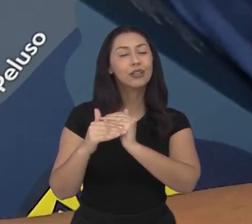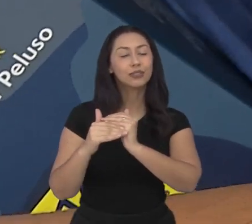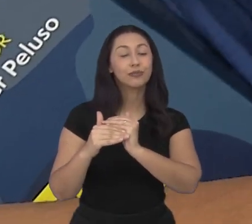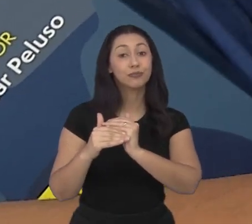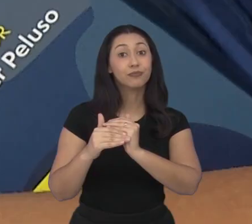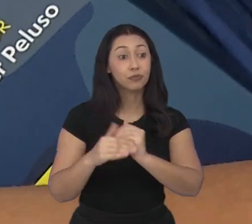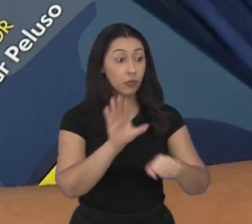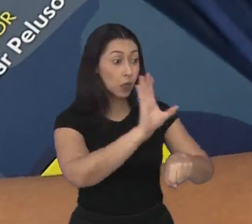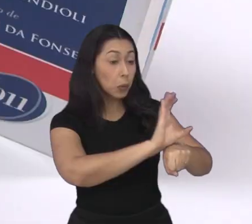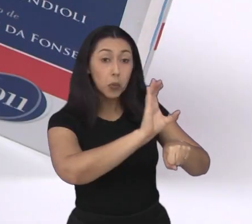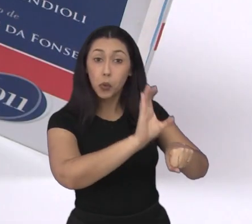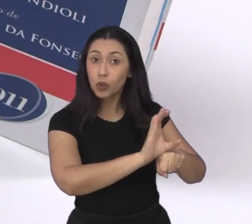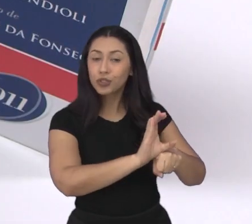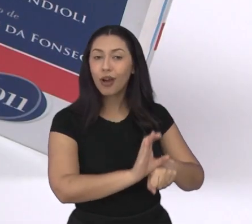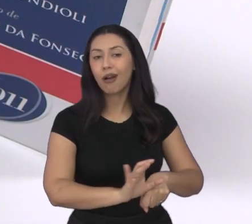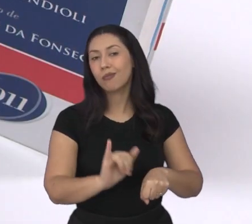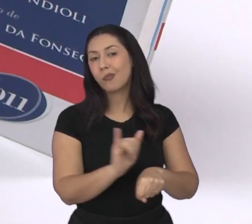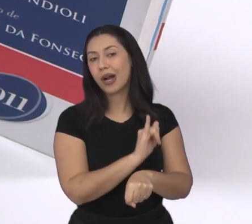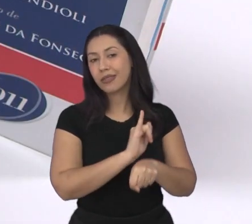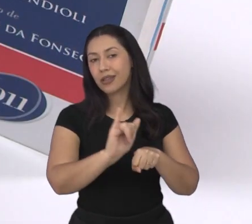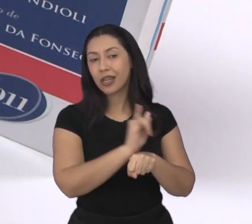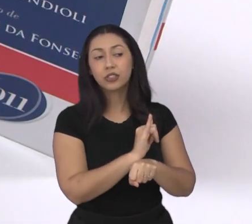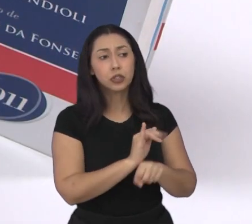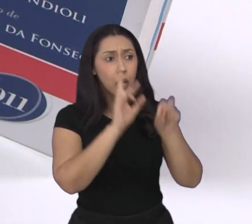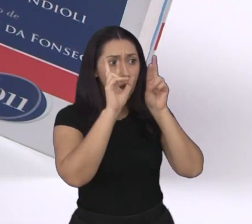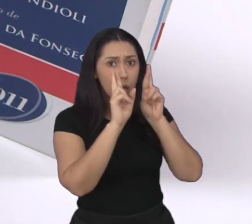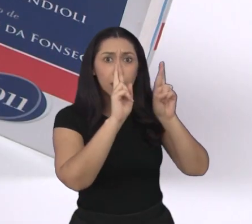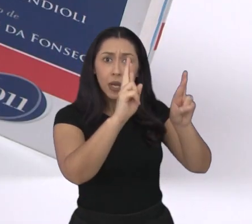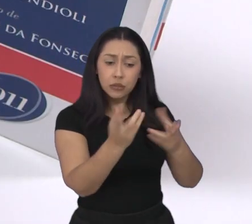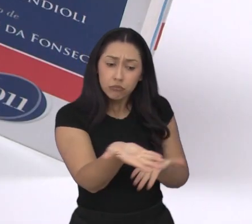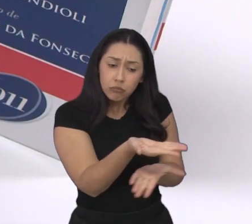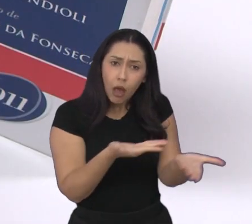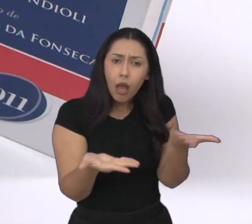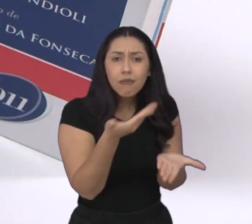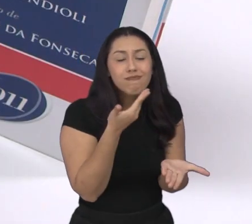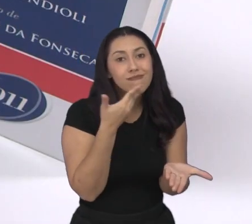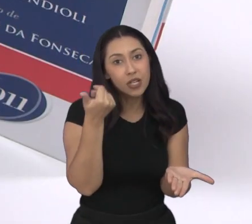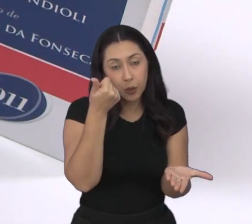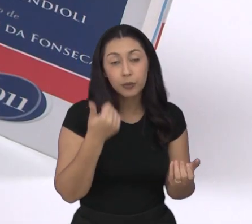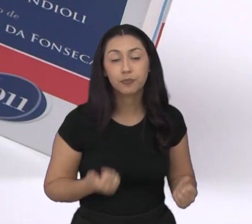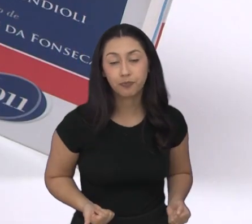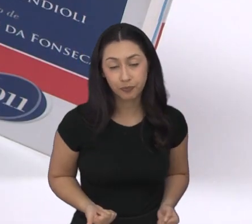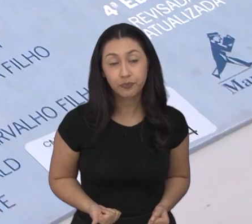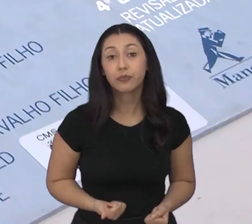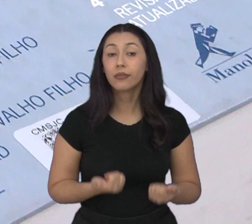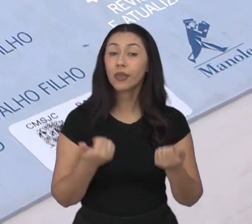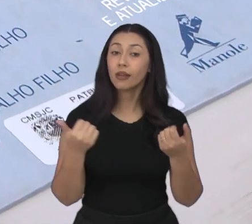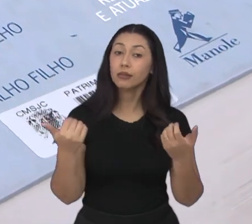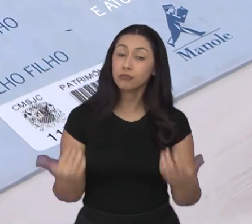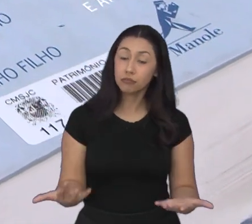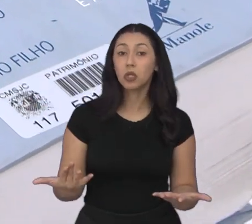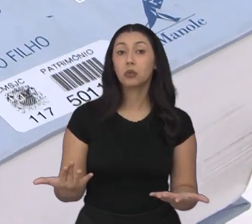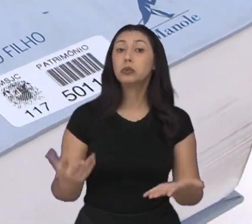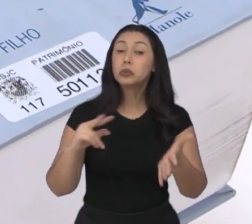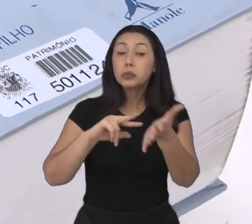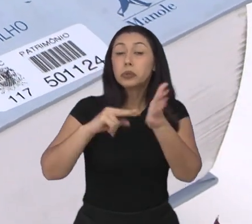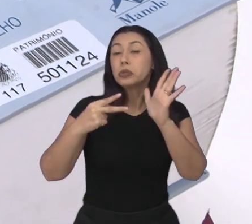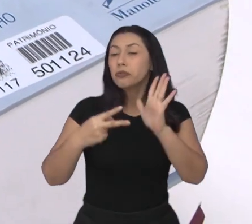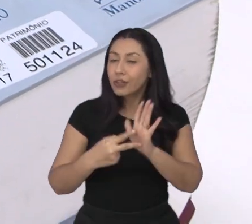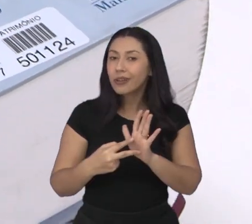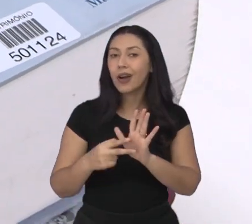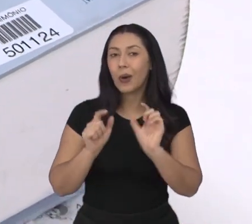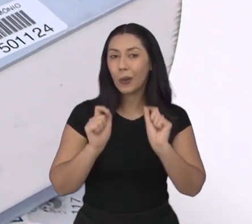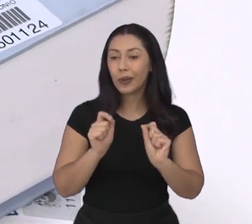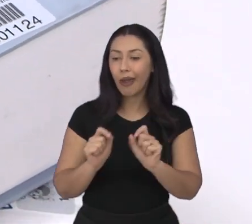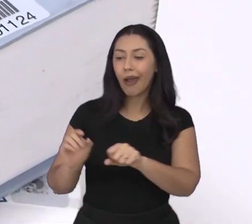os brasileiros, o Código é mais uma forma de assegurar o respeito e a boa vivência em sociedade. Em outras palavras, é